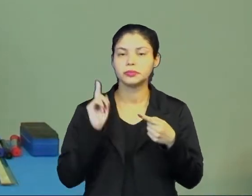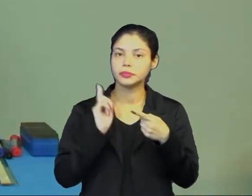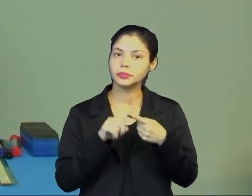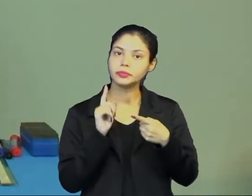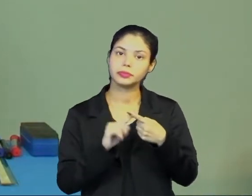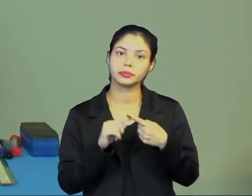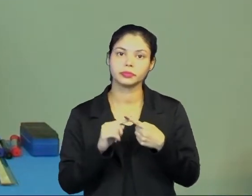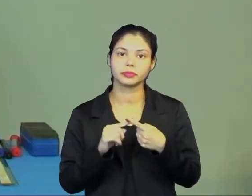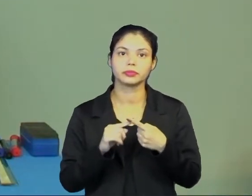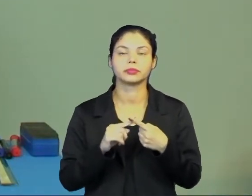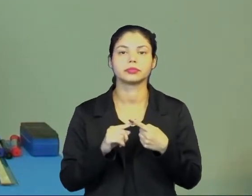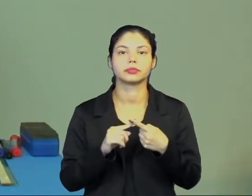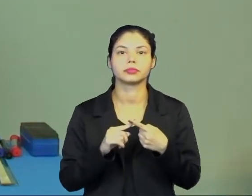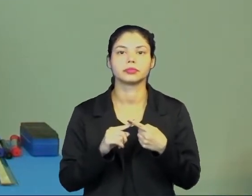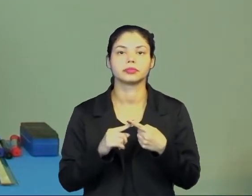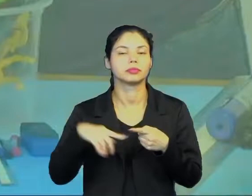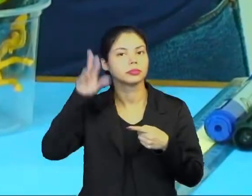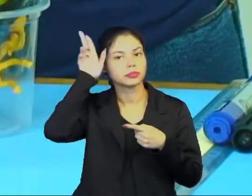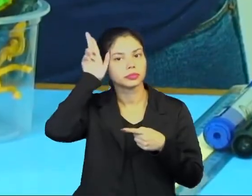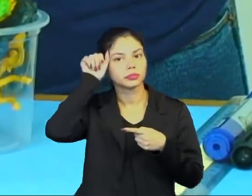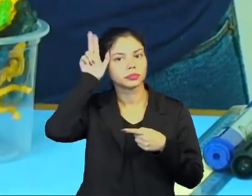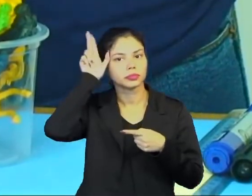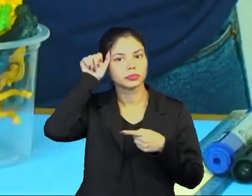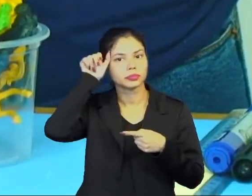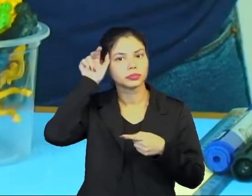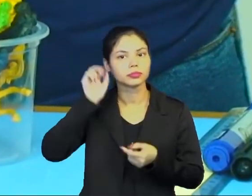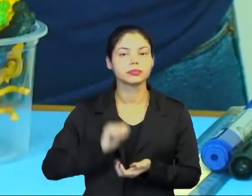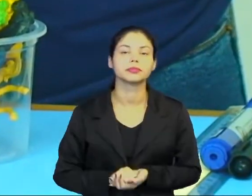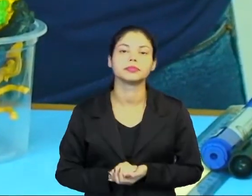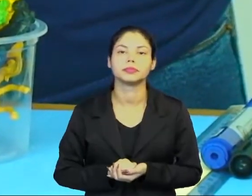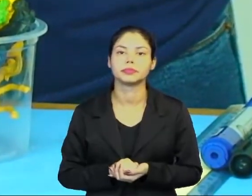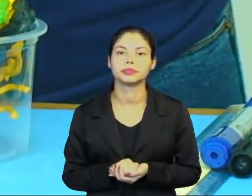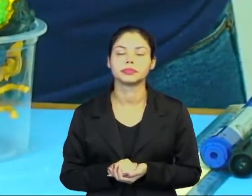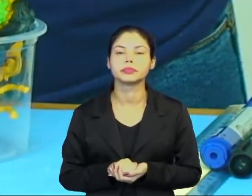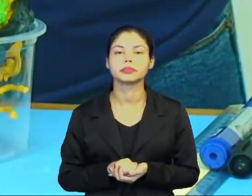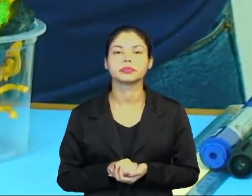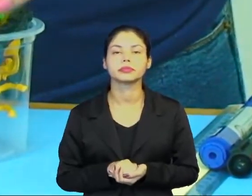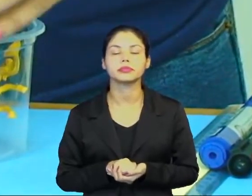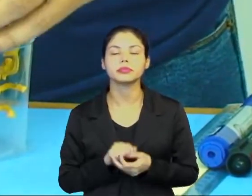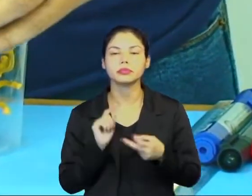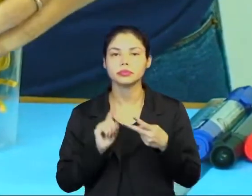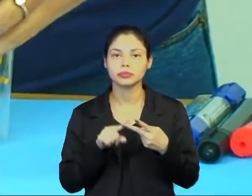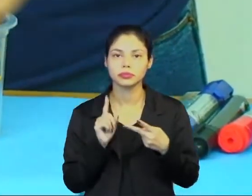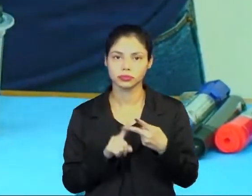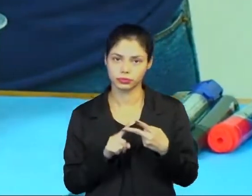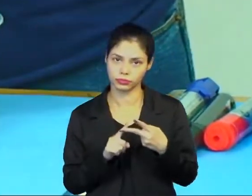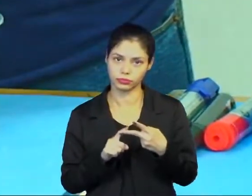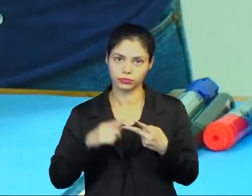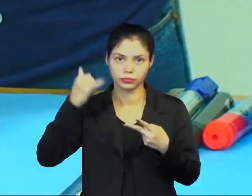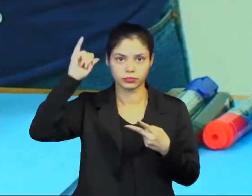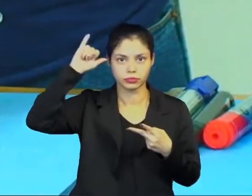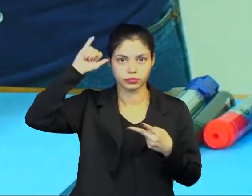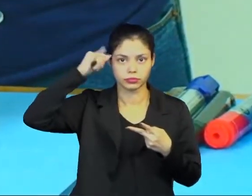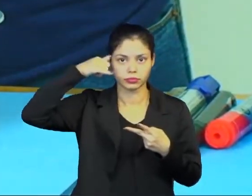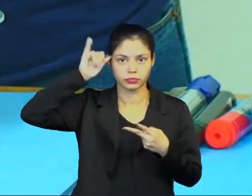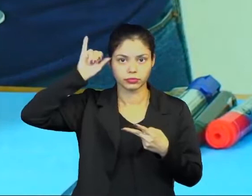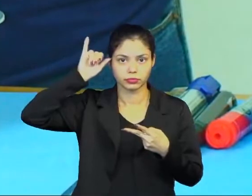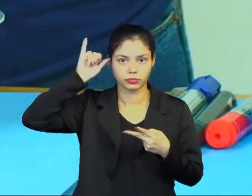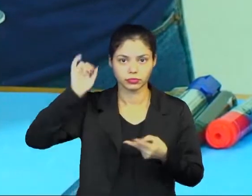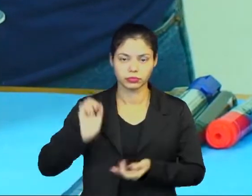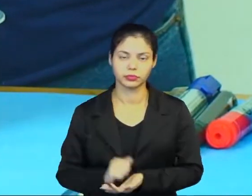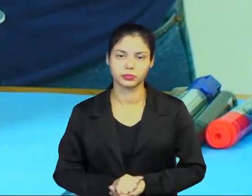de cavalos, olha que bonitinho, e uma de bois, olha